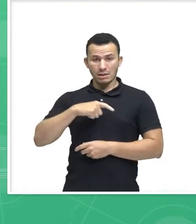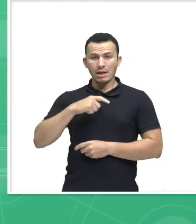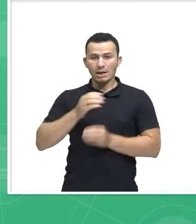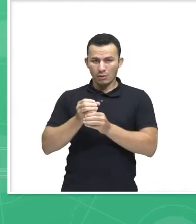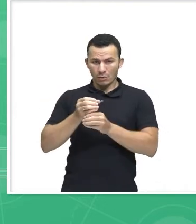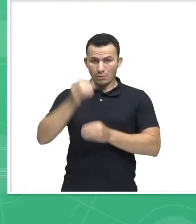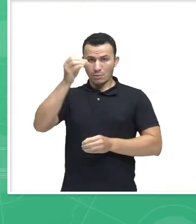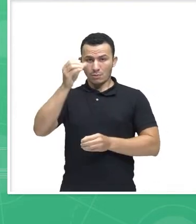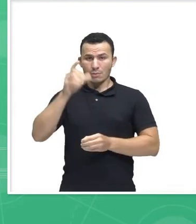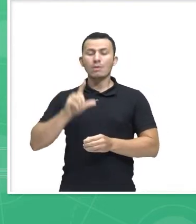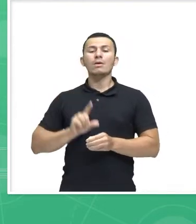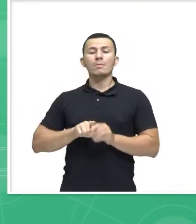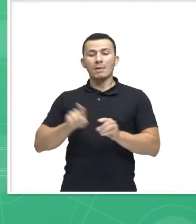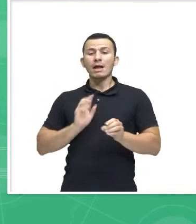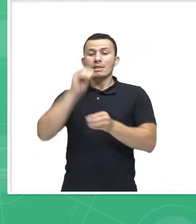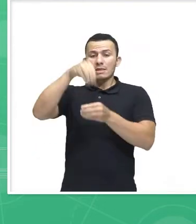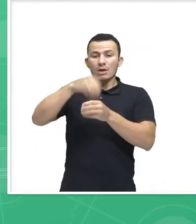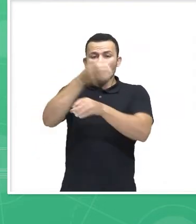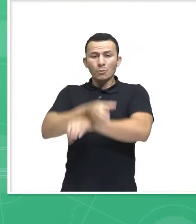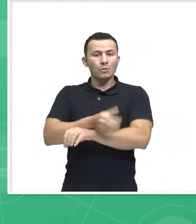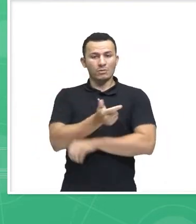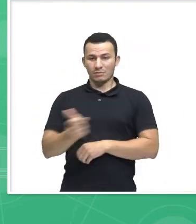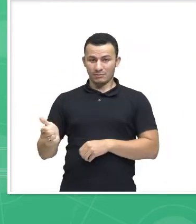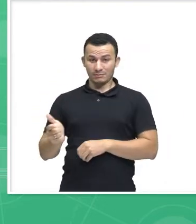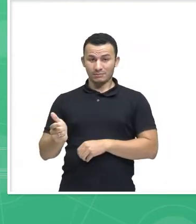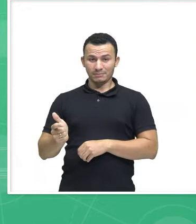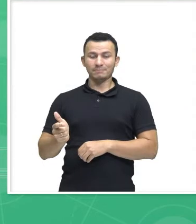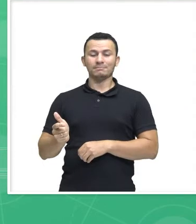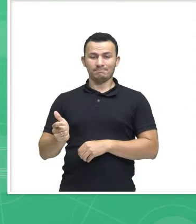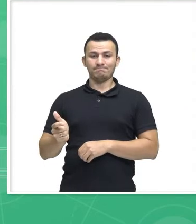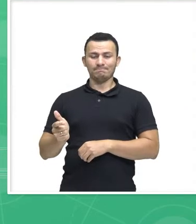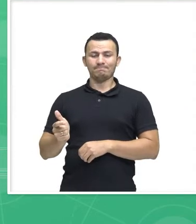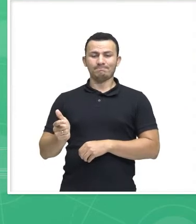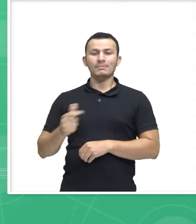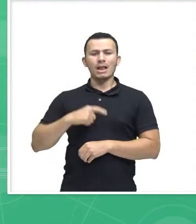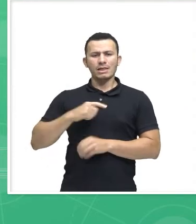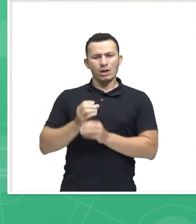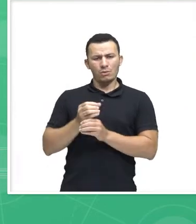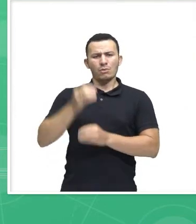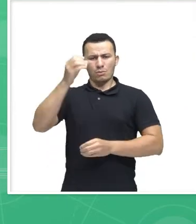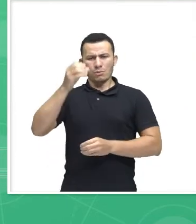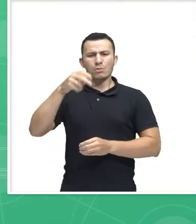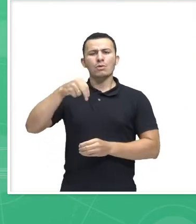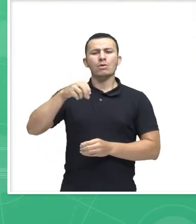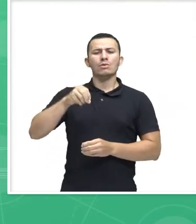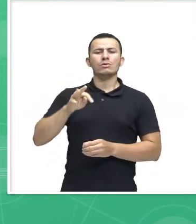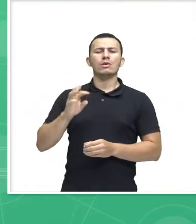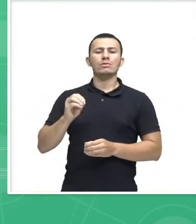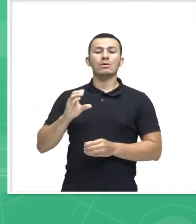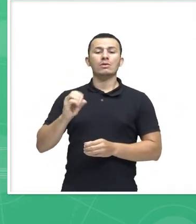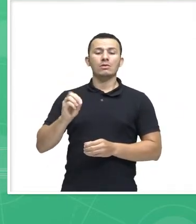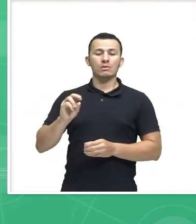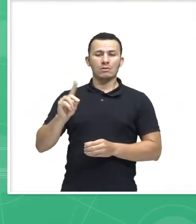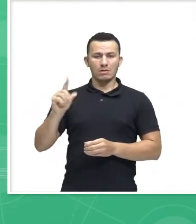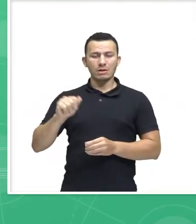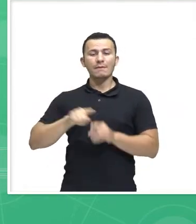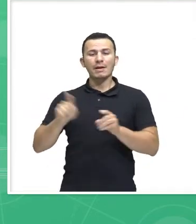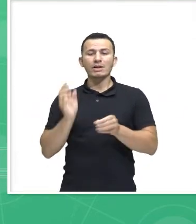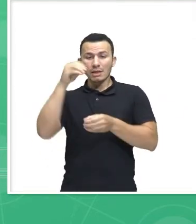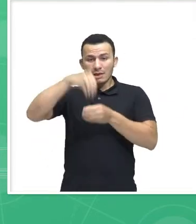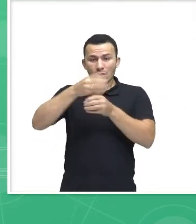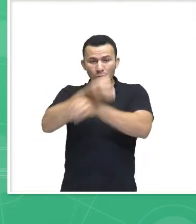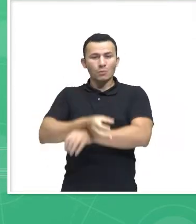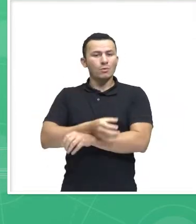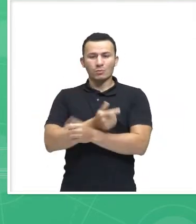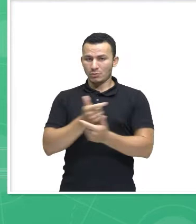não possui o esqueleto ósseo perto ele tem a notocorda mas não tem esqueleto ósseo